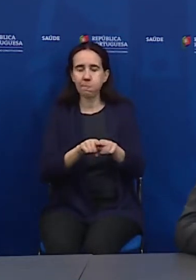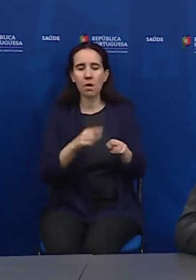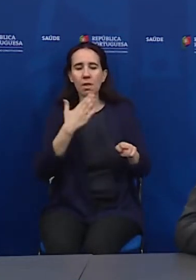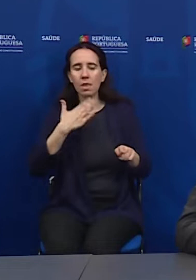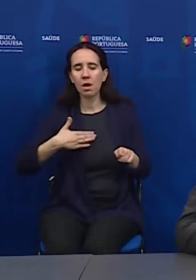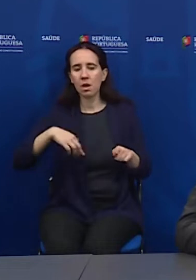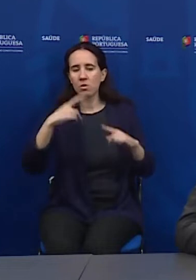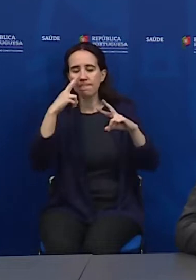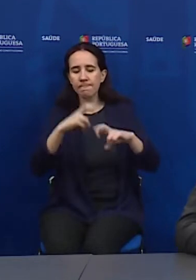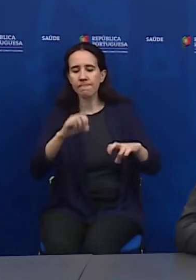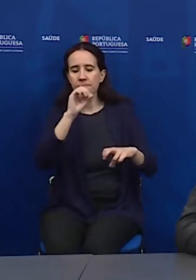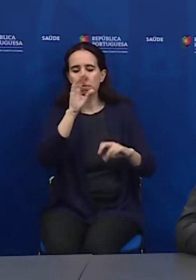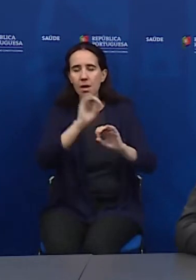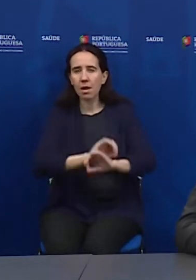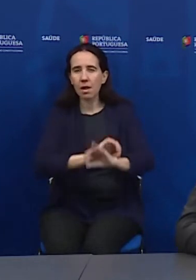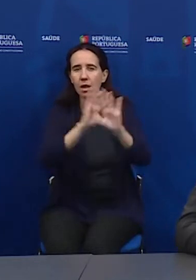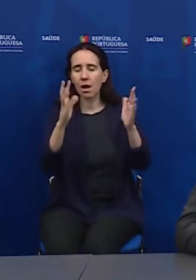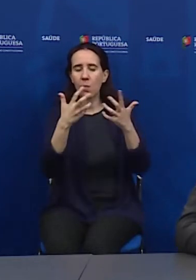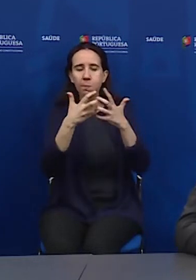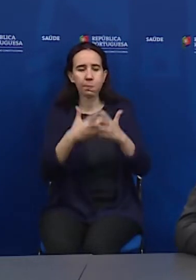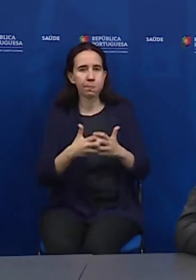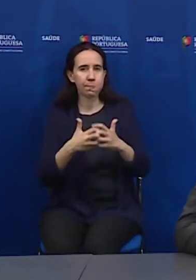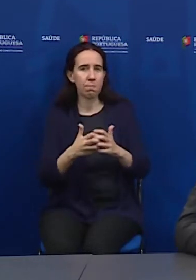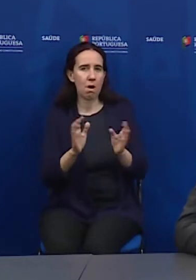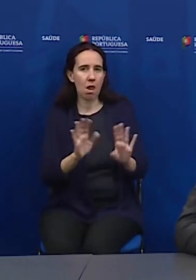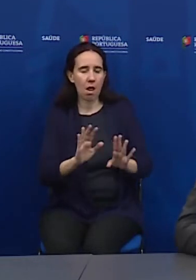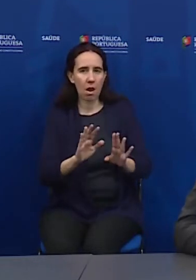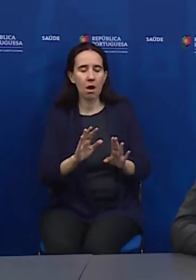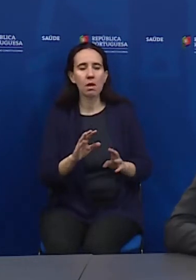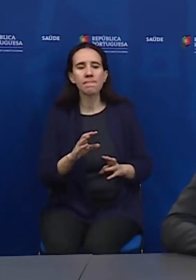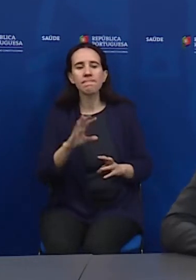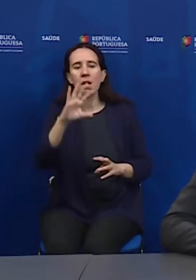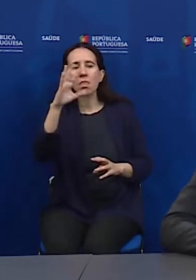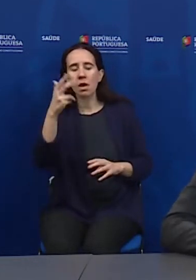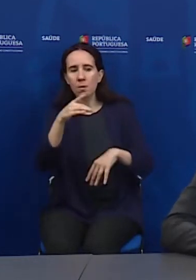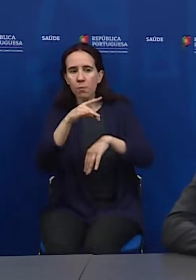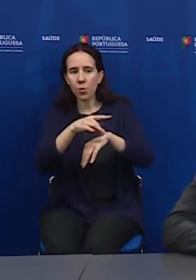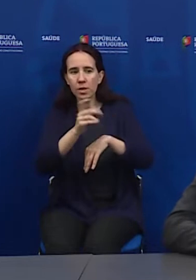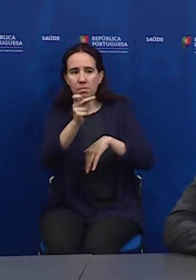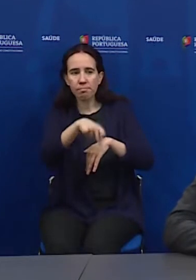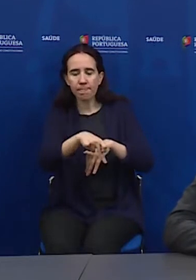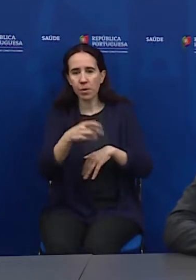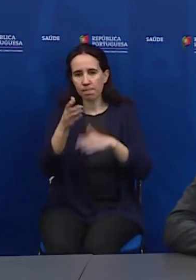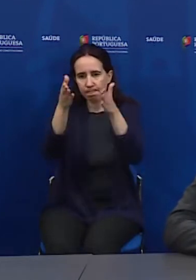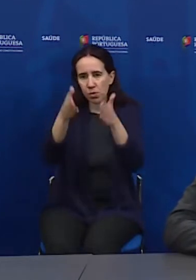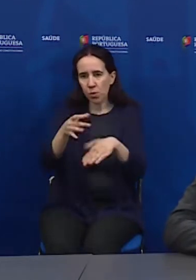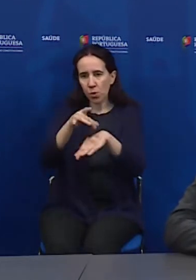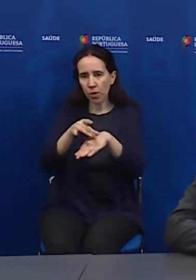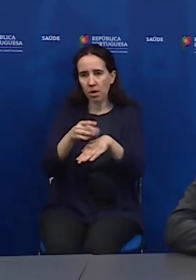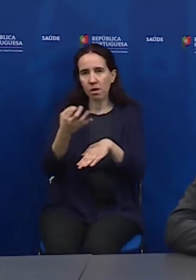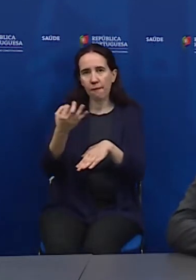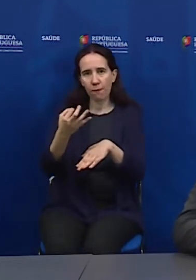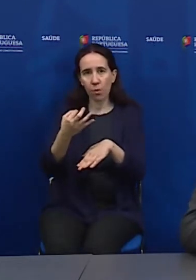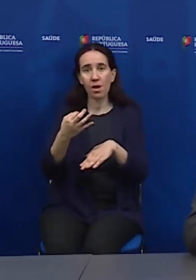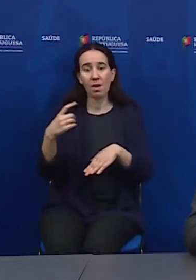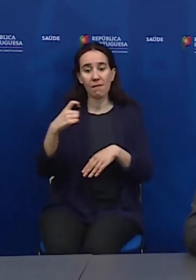permite identificar clara e inequivocamente que determinada doença ou determinado doente que foi